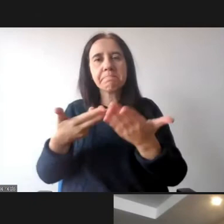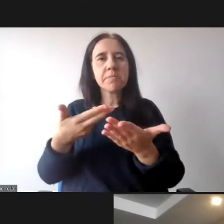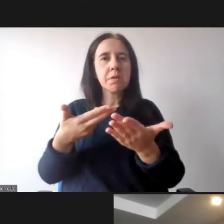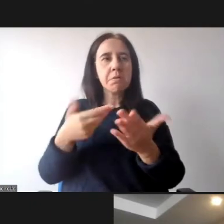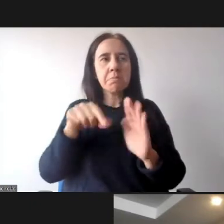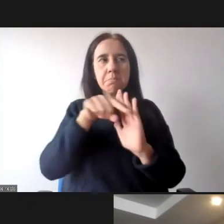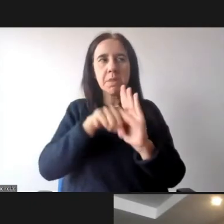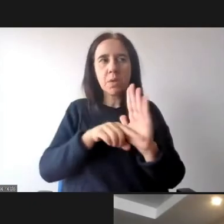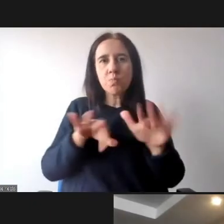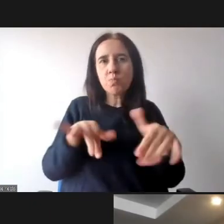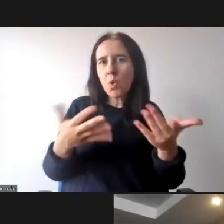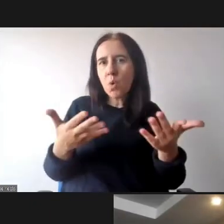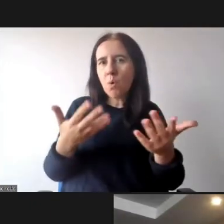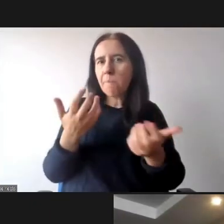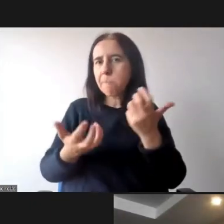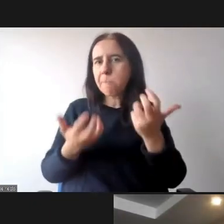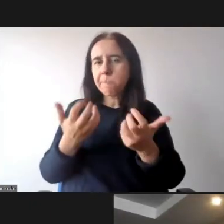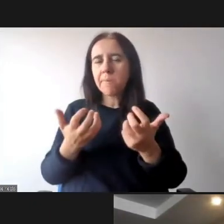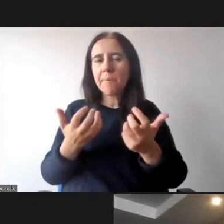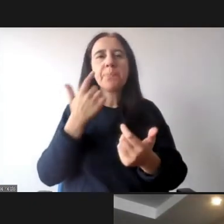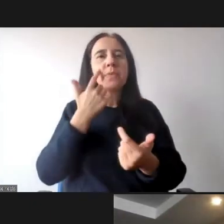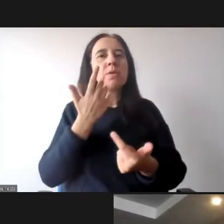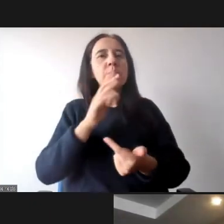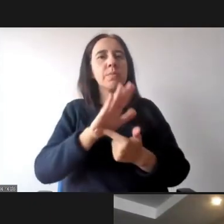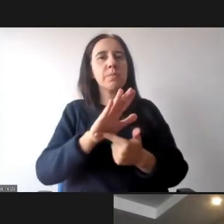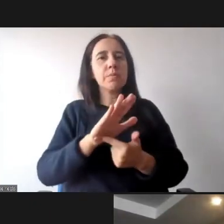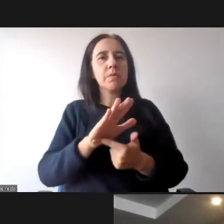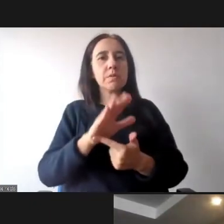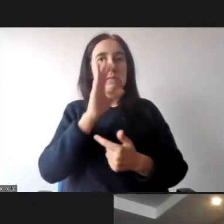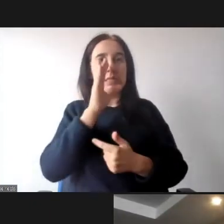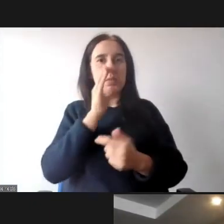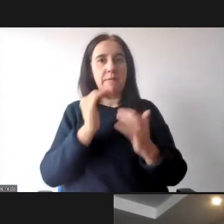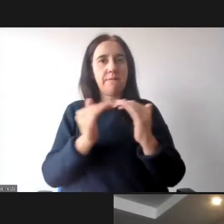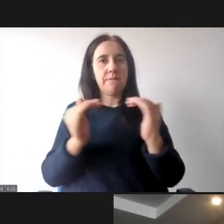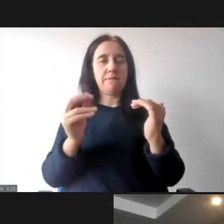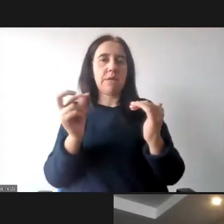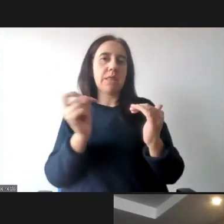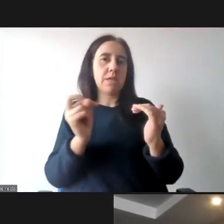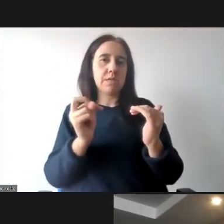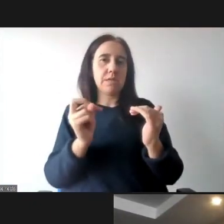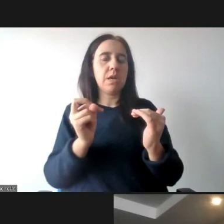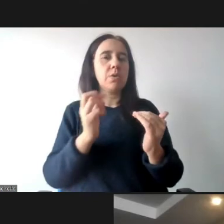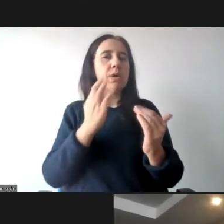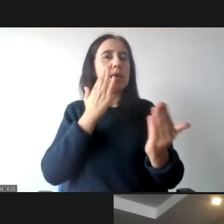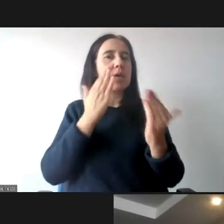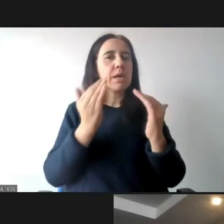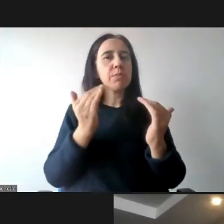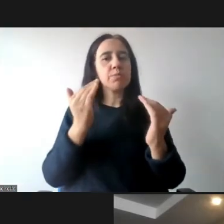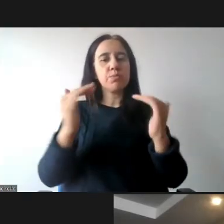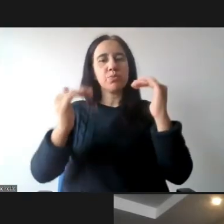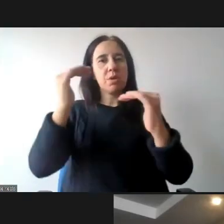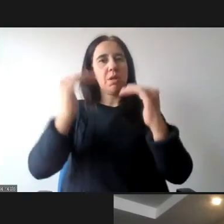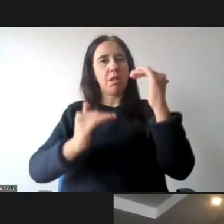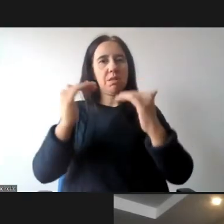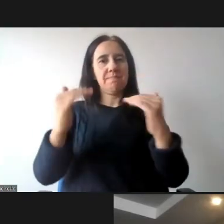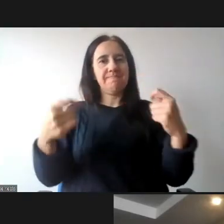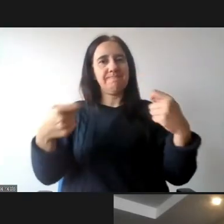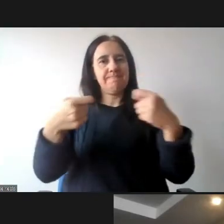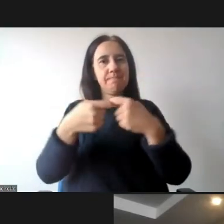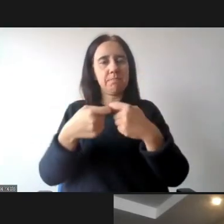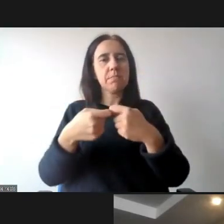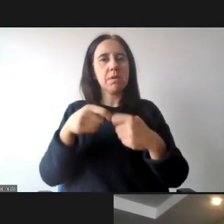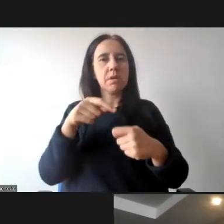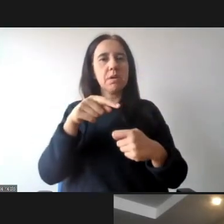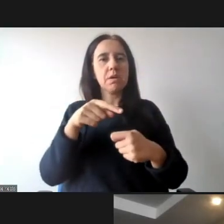medida, e designadamente na sua 3ª fase do equilíbrio da proporcionalidade em sentido estrito exige que os custos da